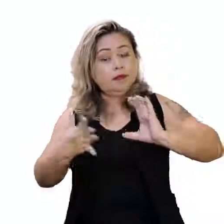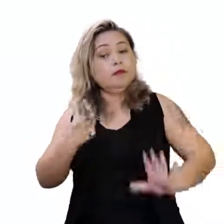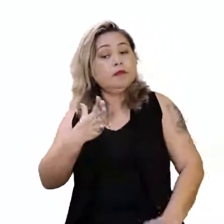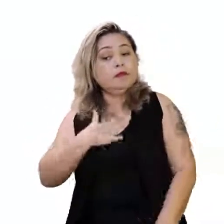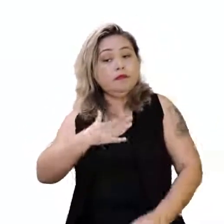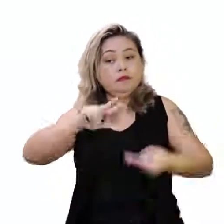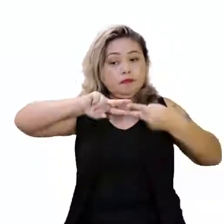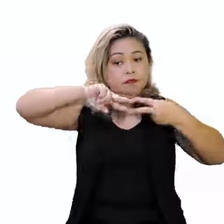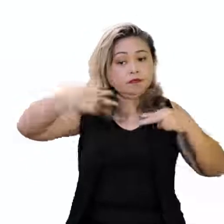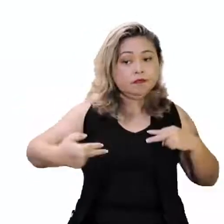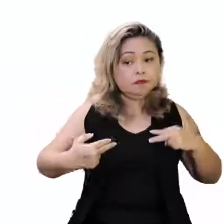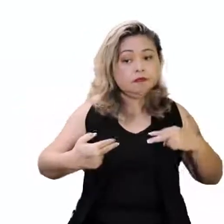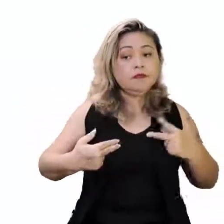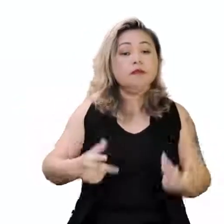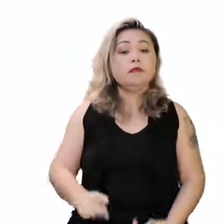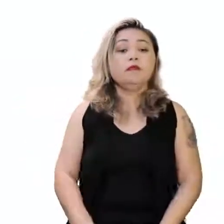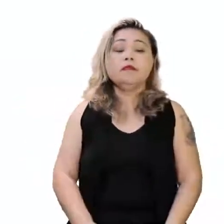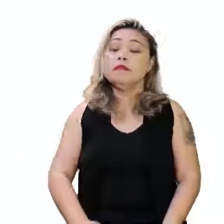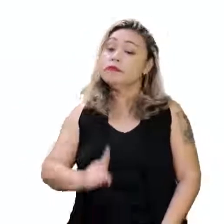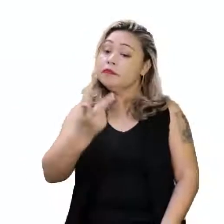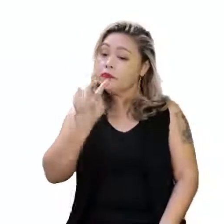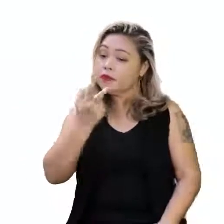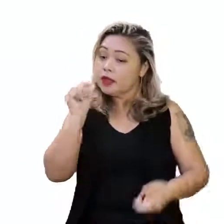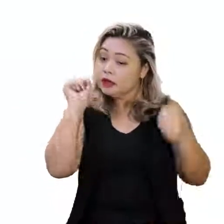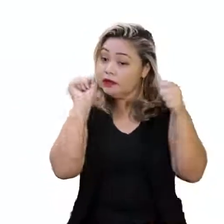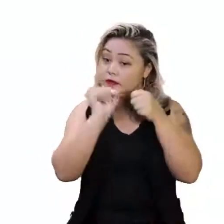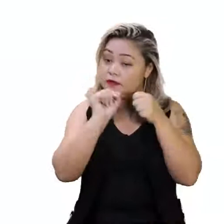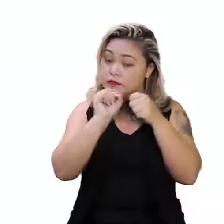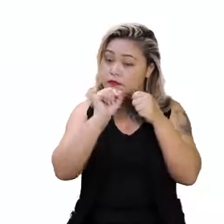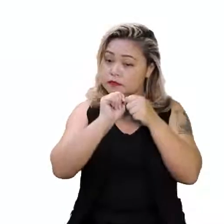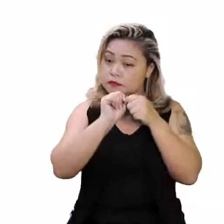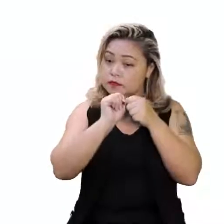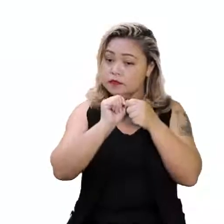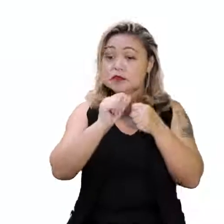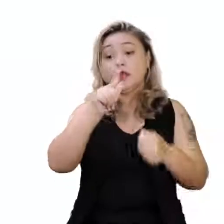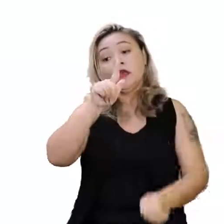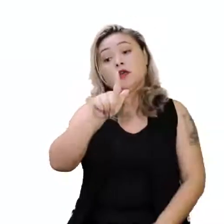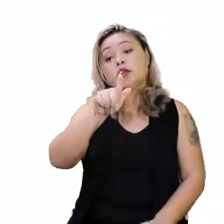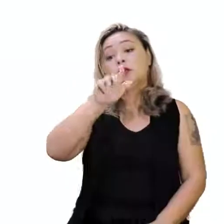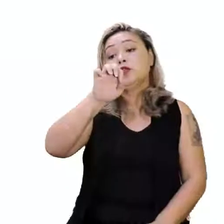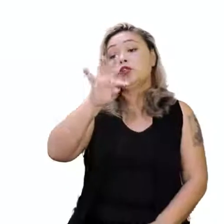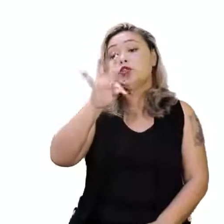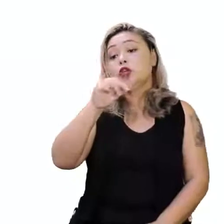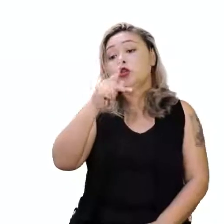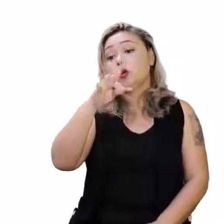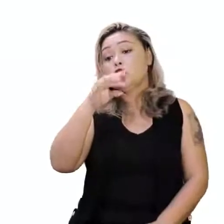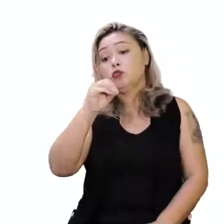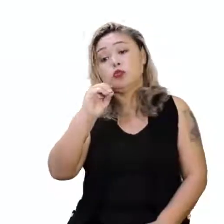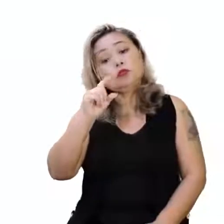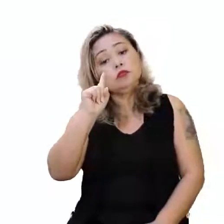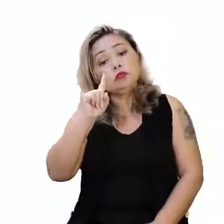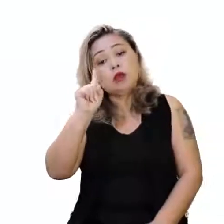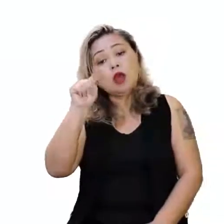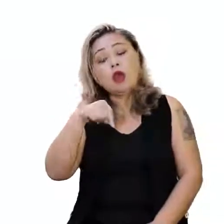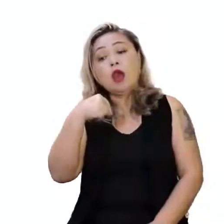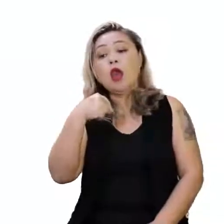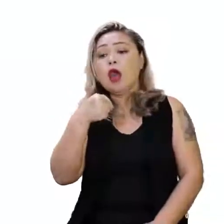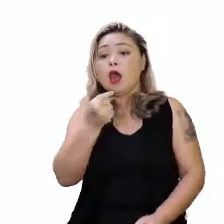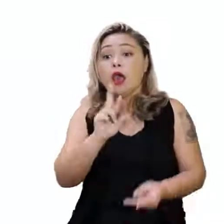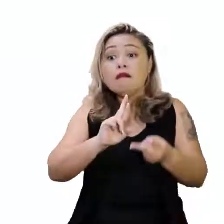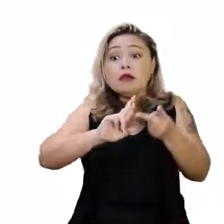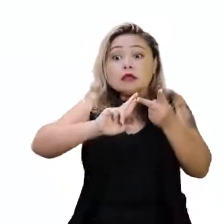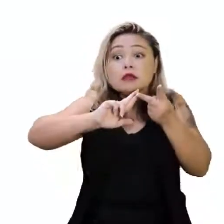minha, geneticamente, faz com que eu tenha um tipo de genótipo e esse genótipo, ele vai